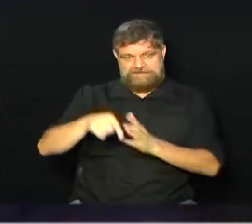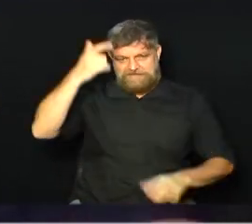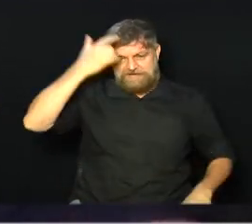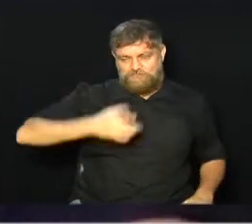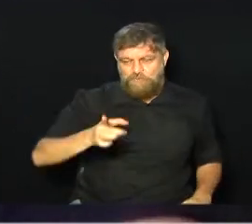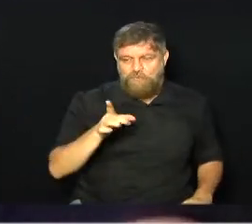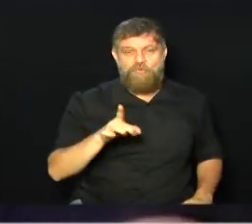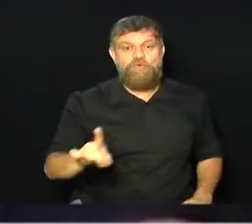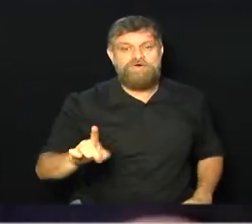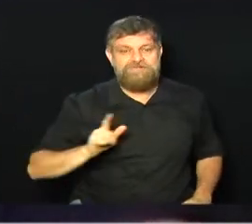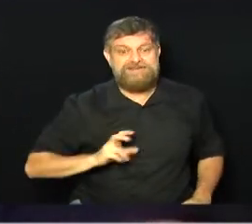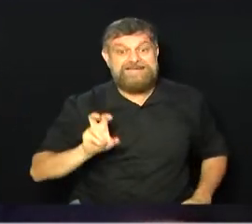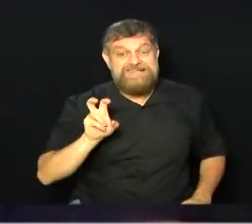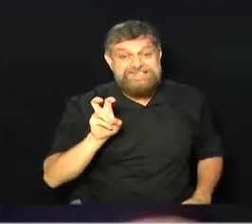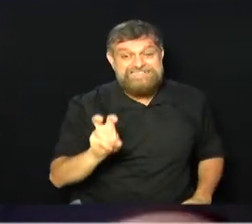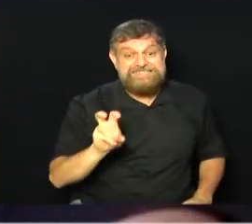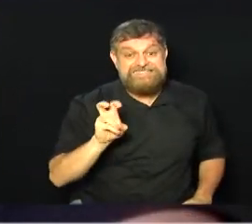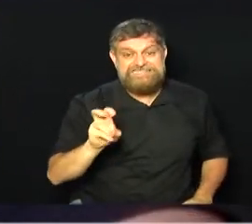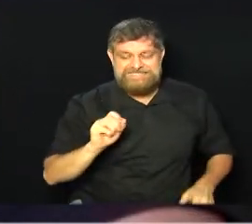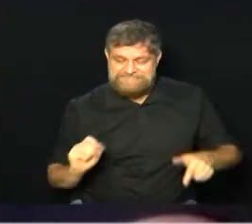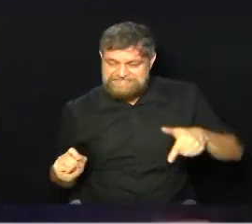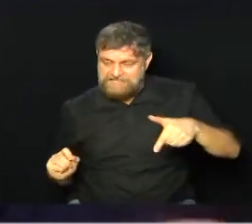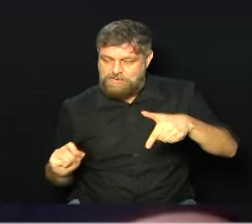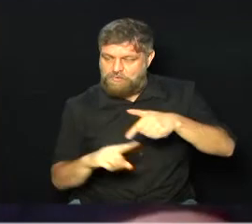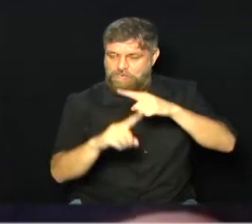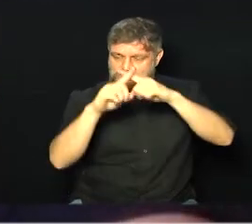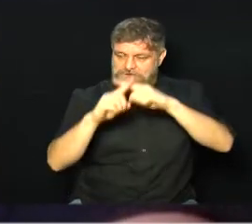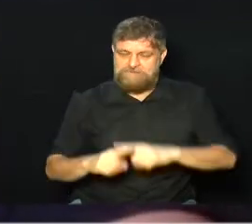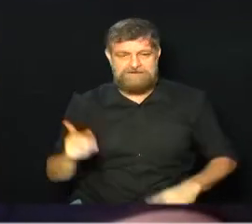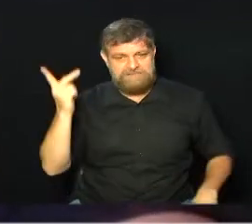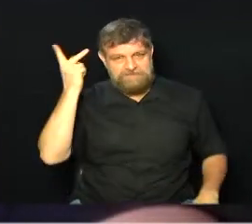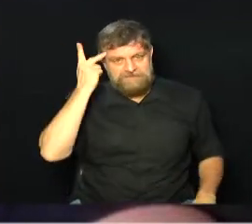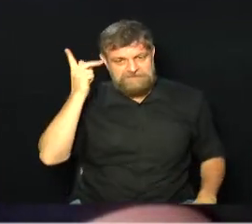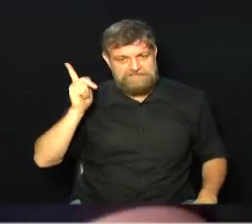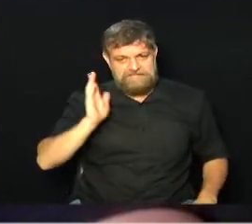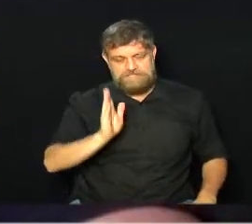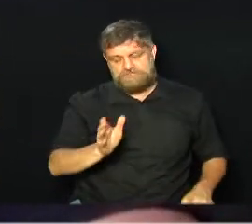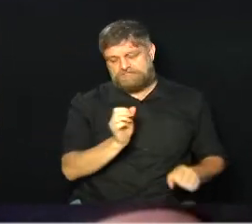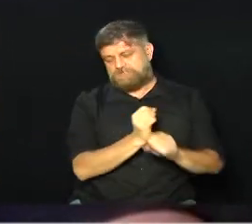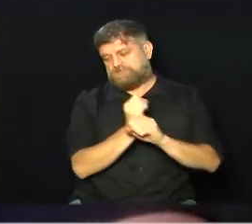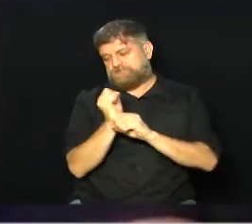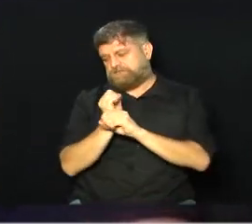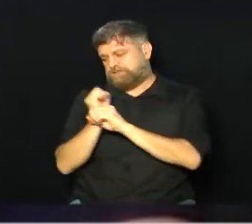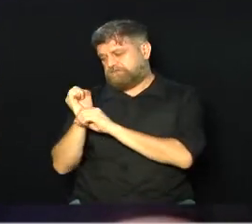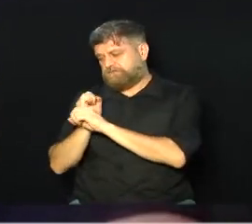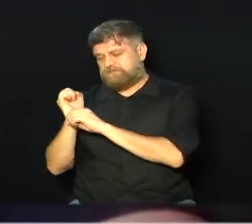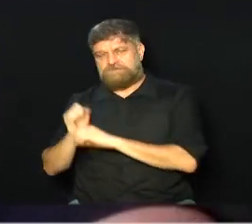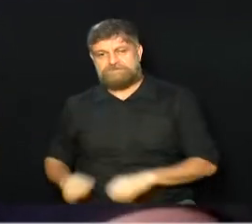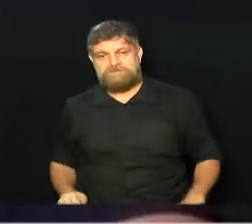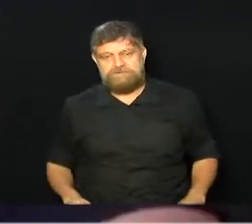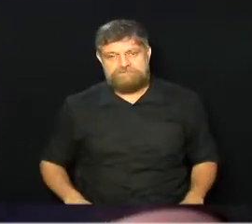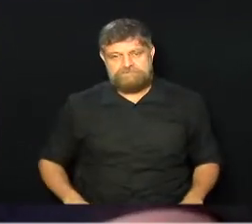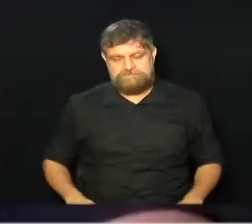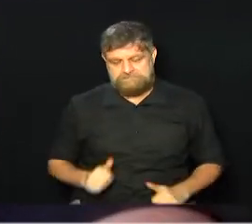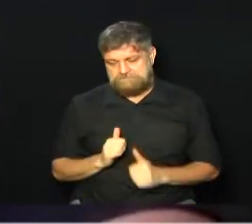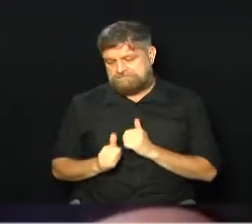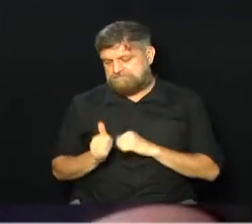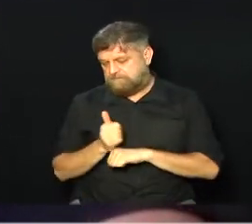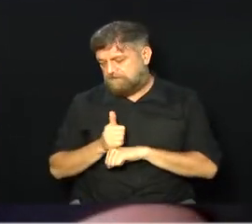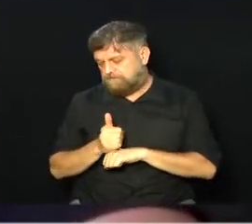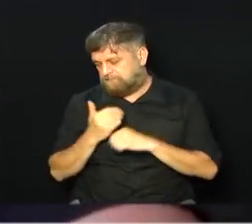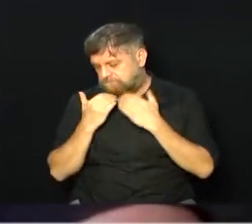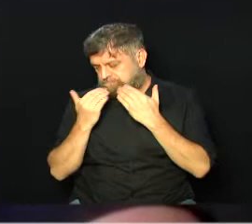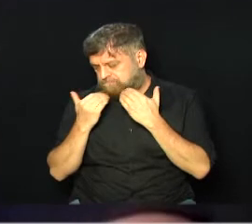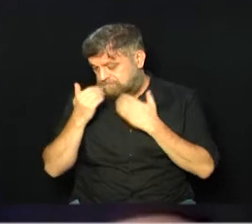esses 5 gols no Campeonato Paulista. Já tinha muitos anos que nenhum atleta fazia, e eu fui lá